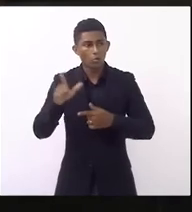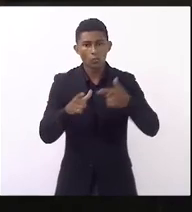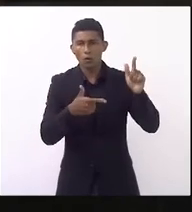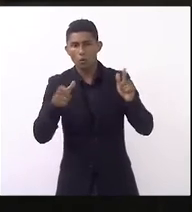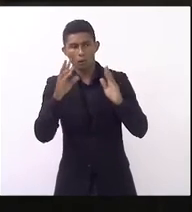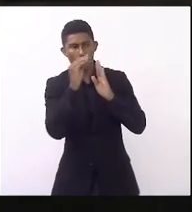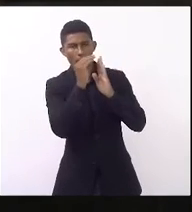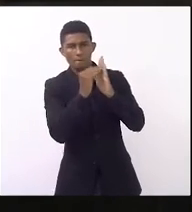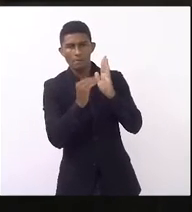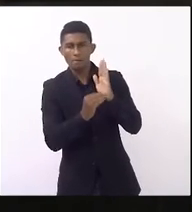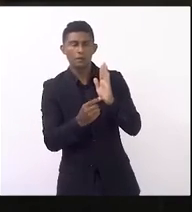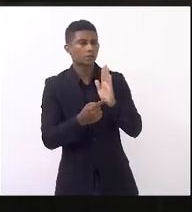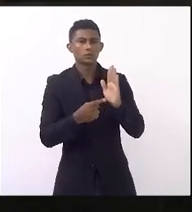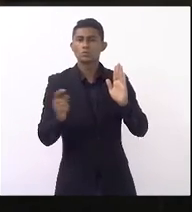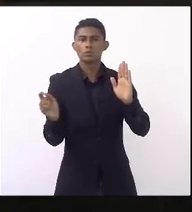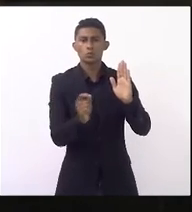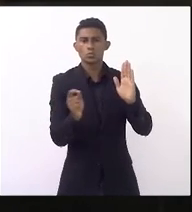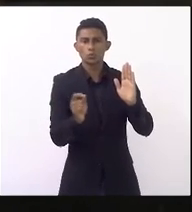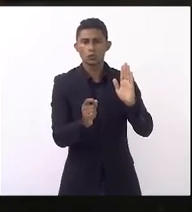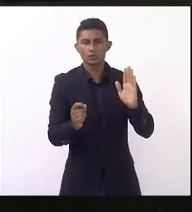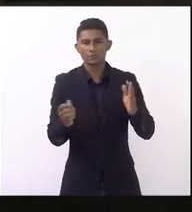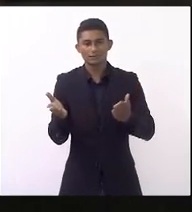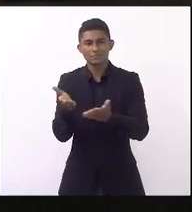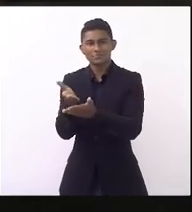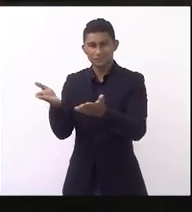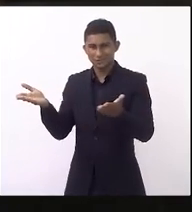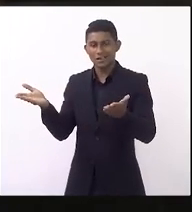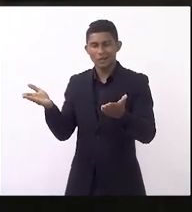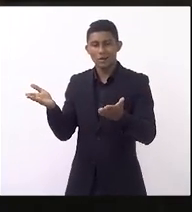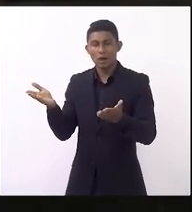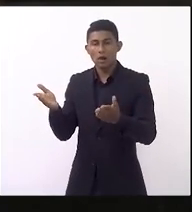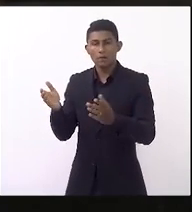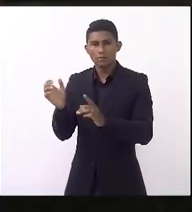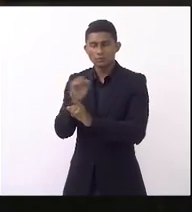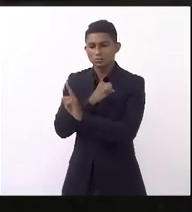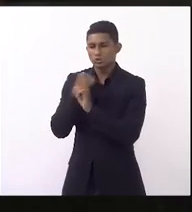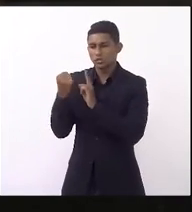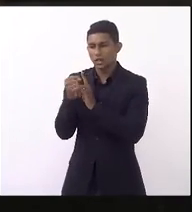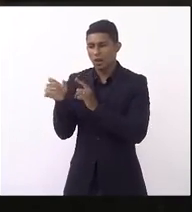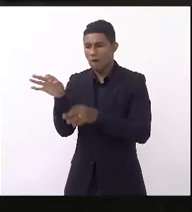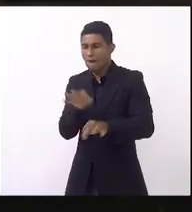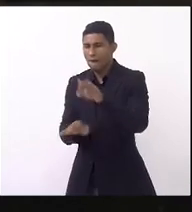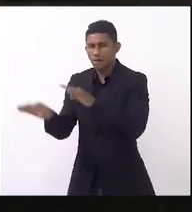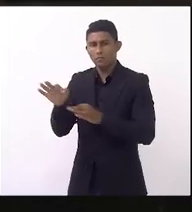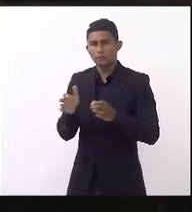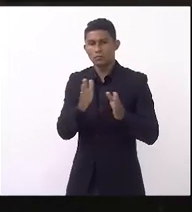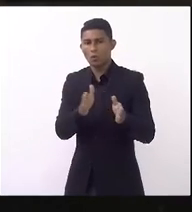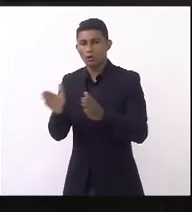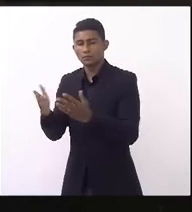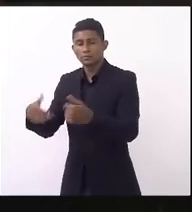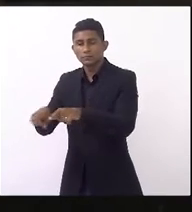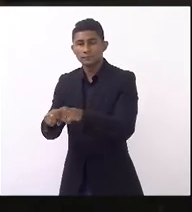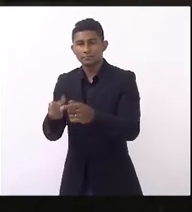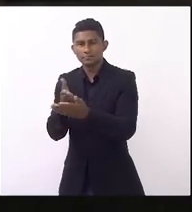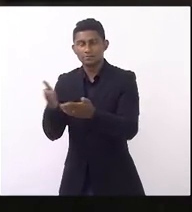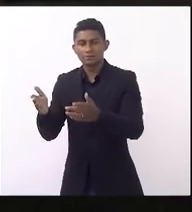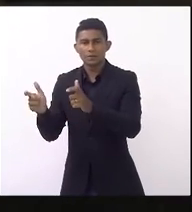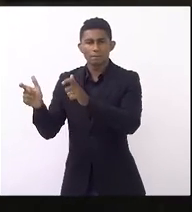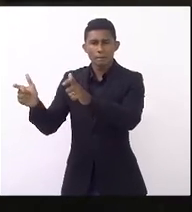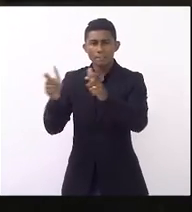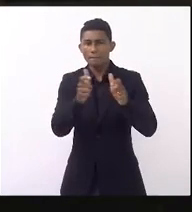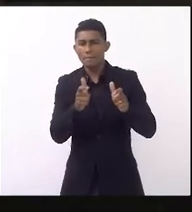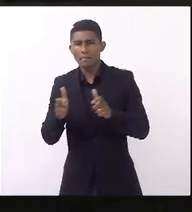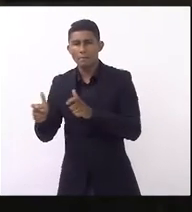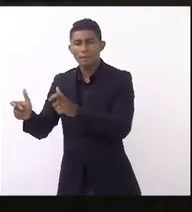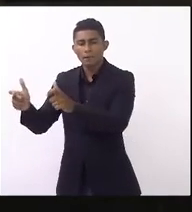essenciais, como acesso, a possibilidade de organização social, ocupando os territórios também no